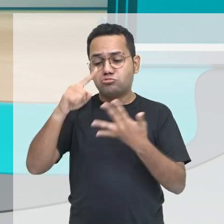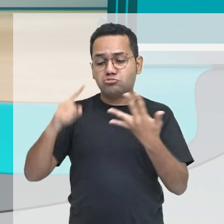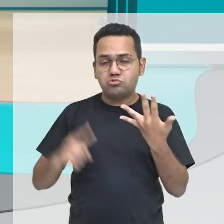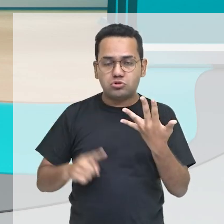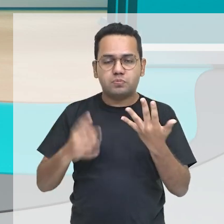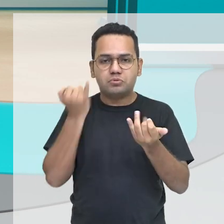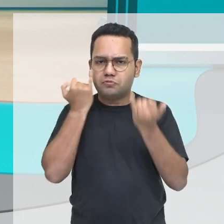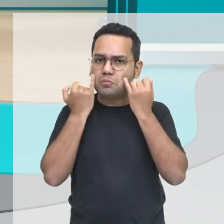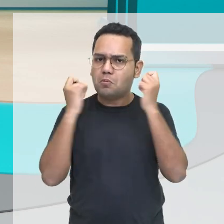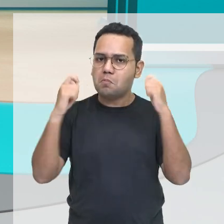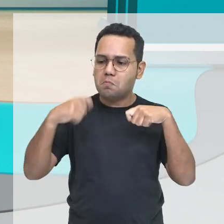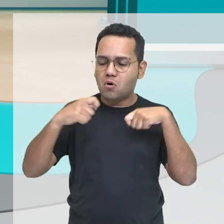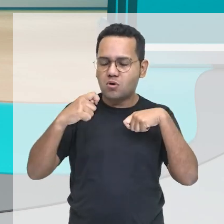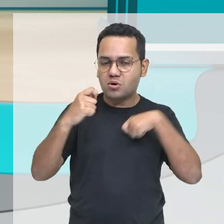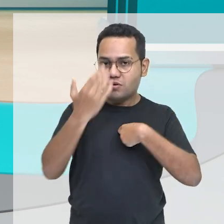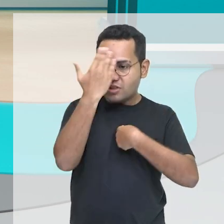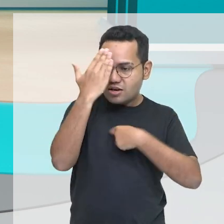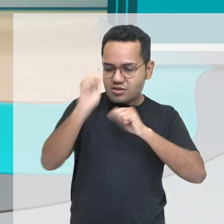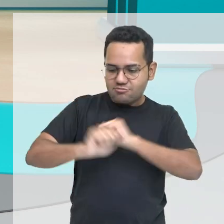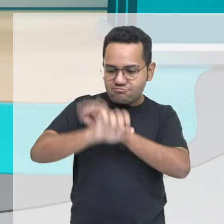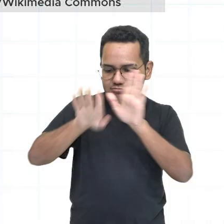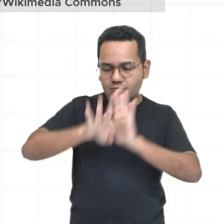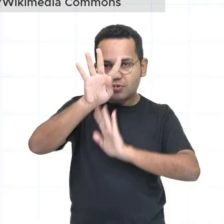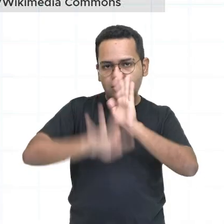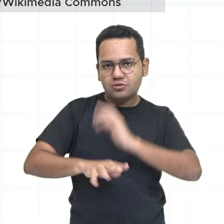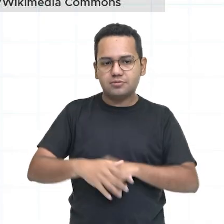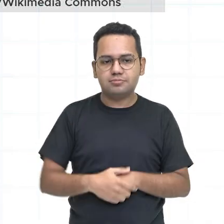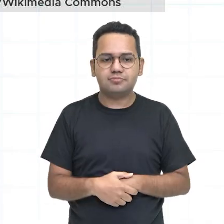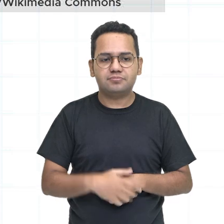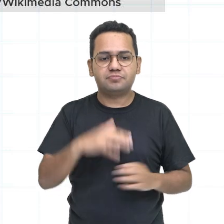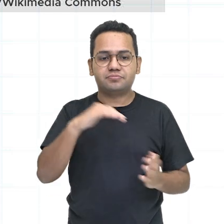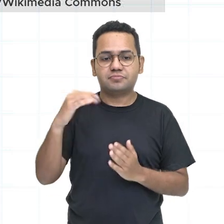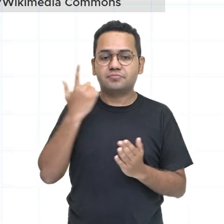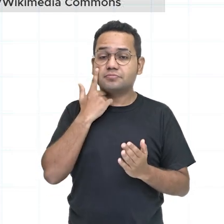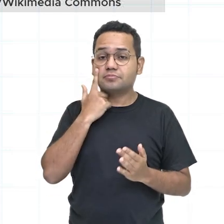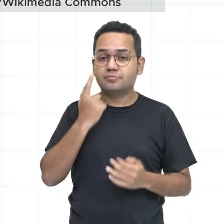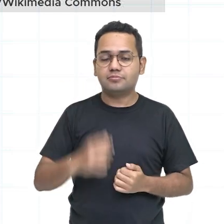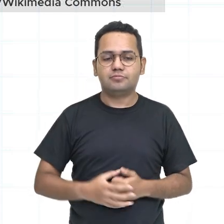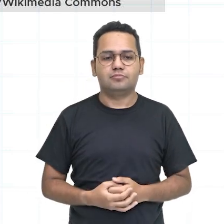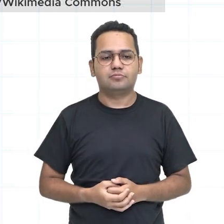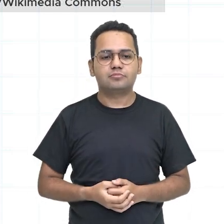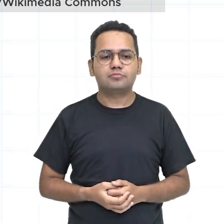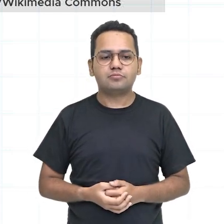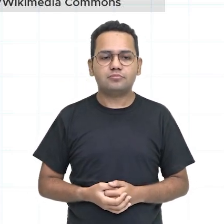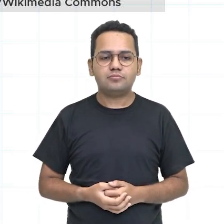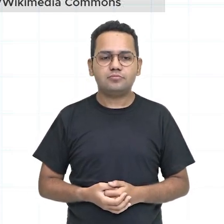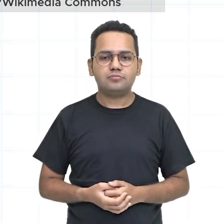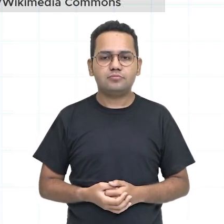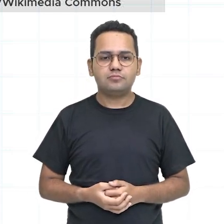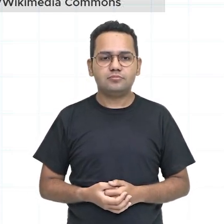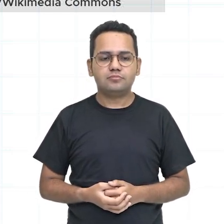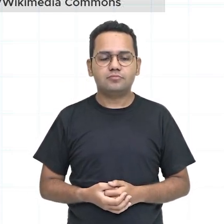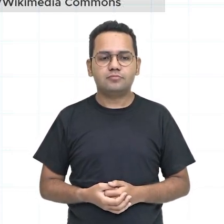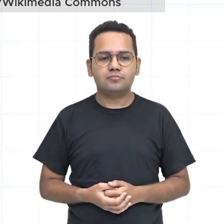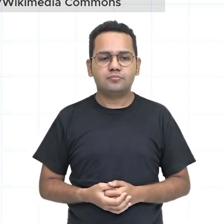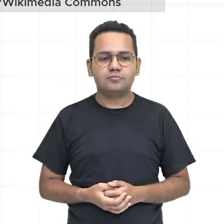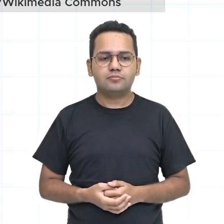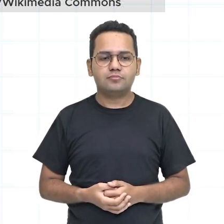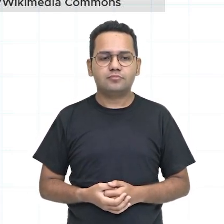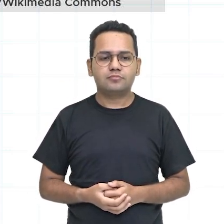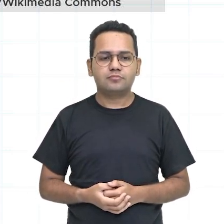mais delongas, vamos lá para o nosso primeiro texto. E o nosso primeiro texto, olha